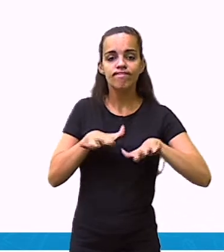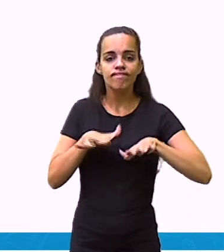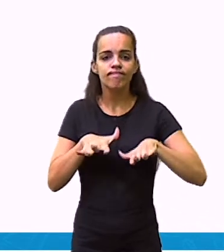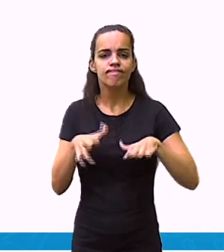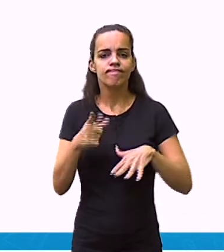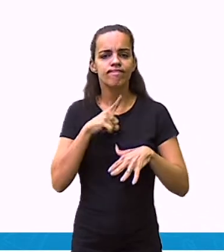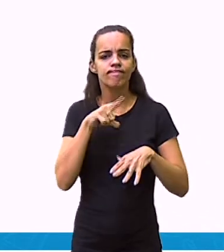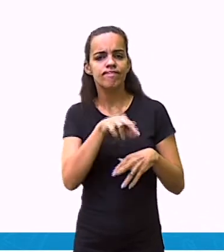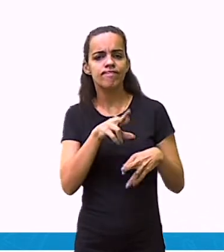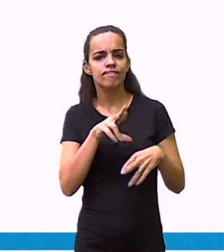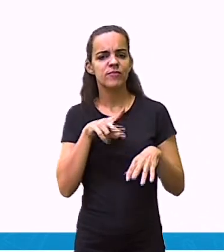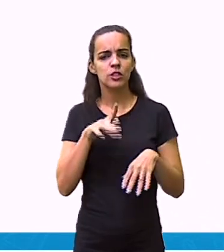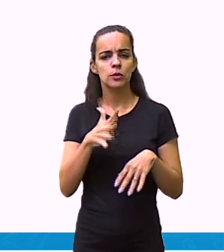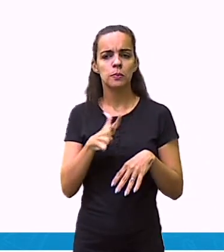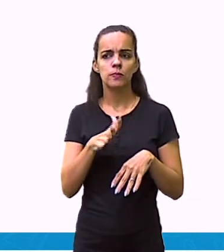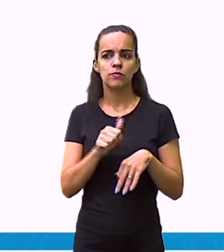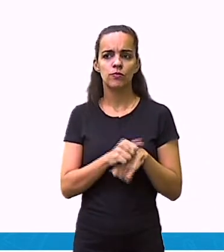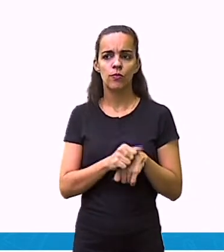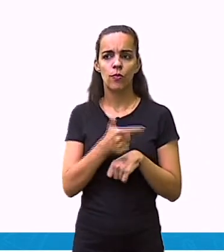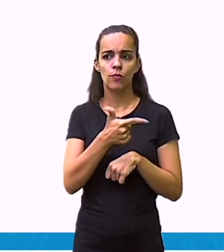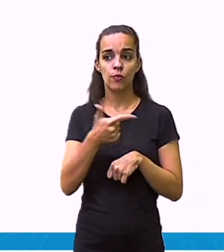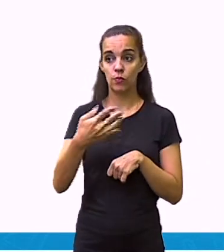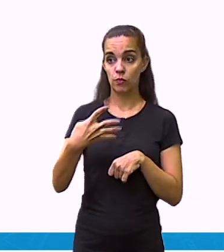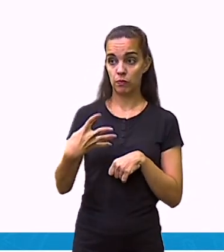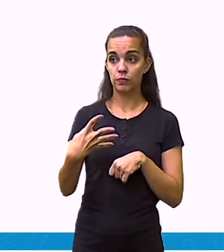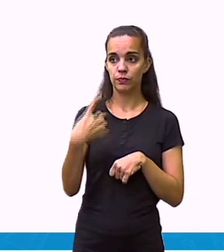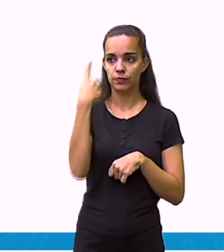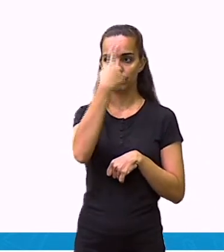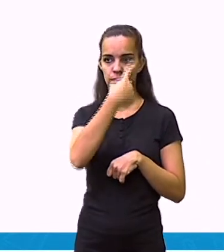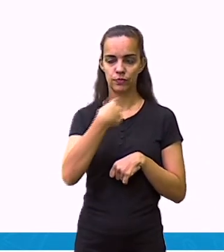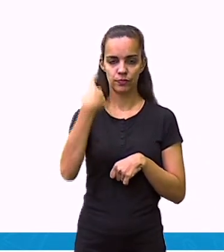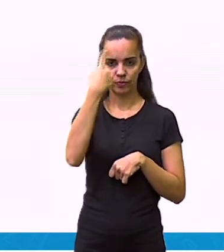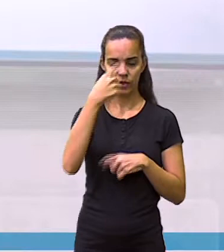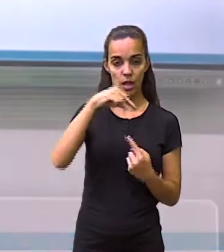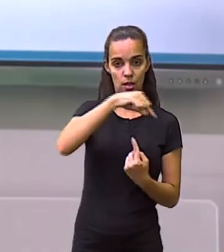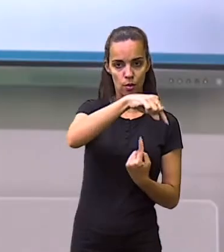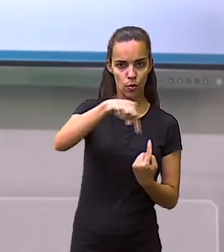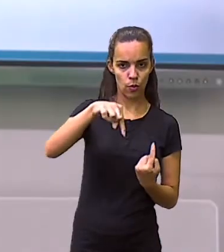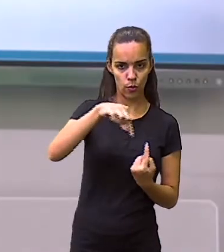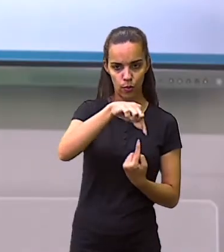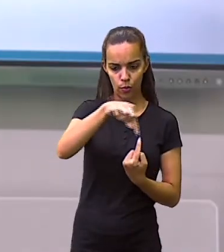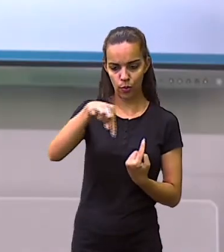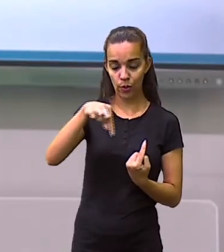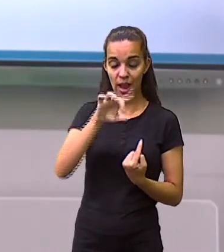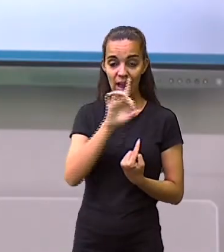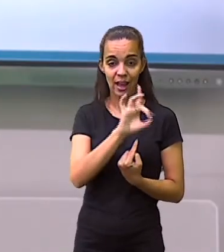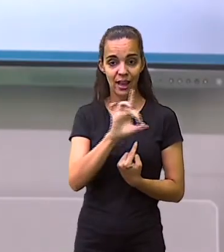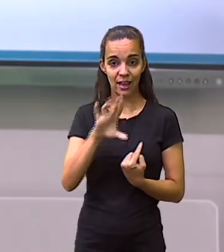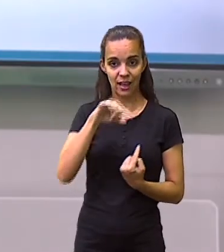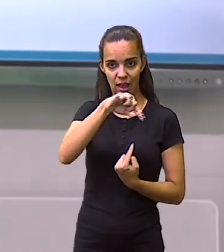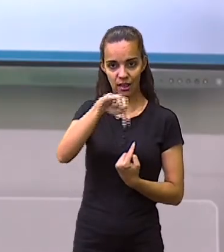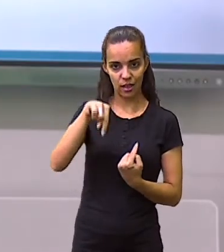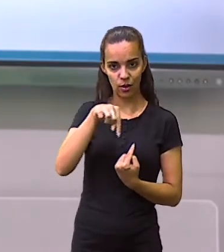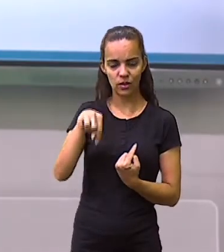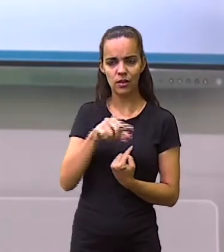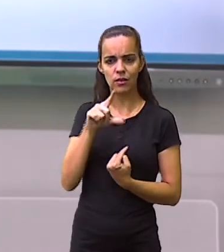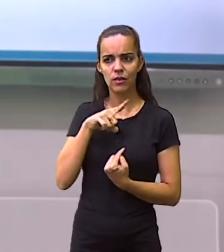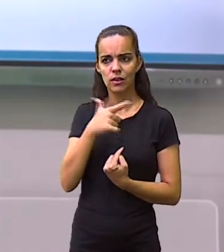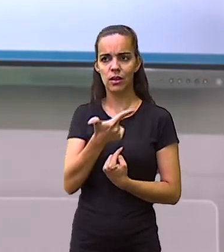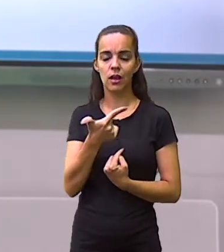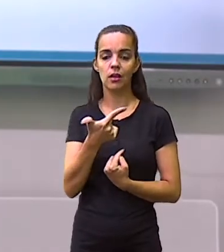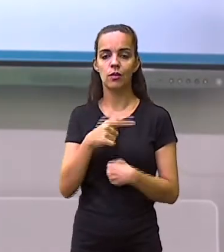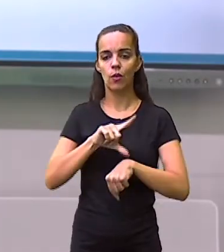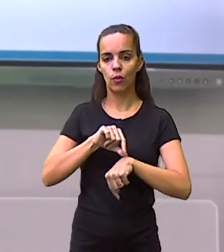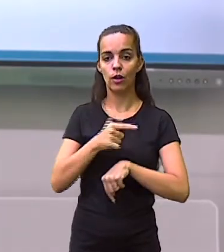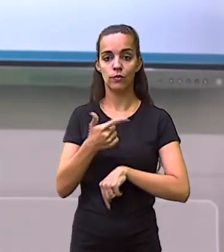duração aproximada de 24 horas, na qual nós temos, ao completar, um dia